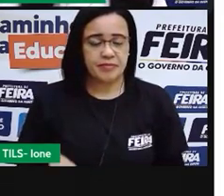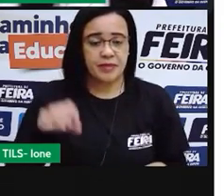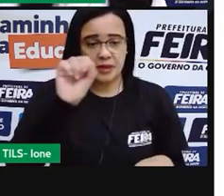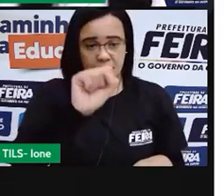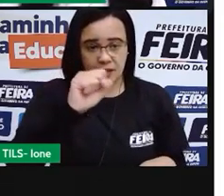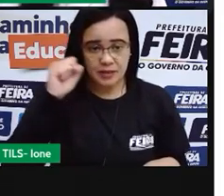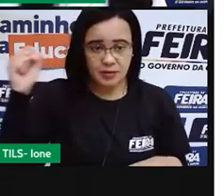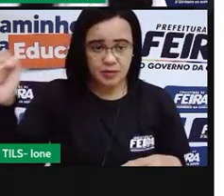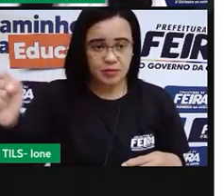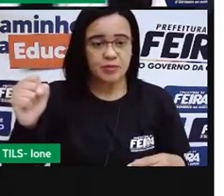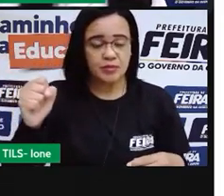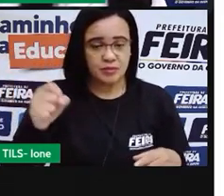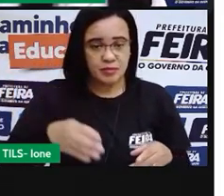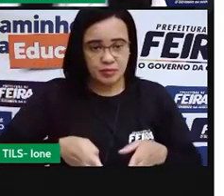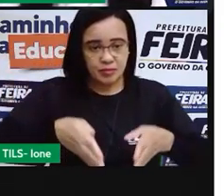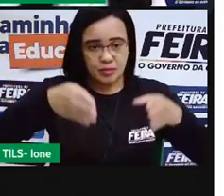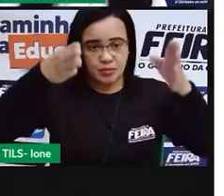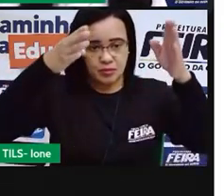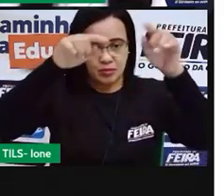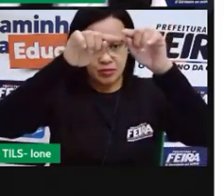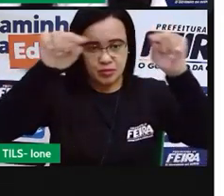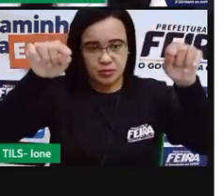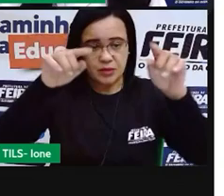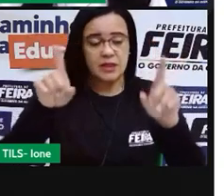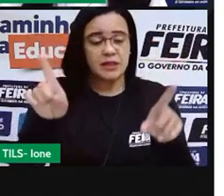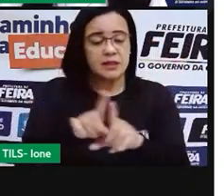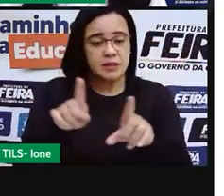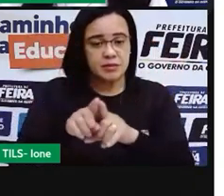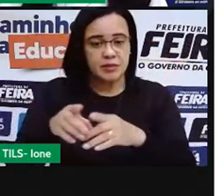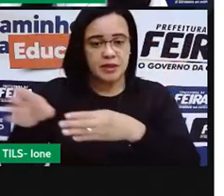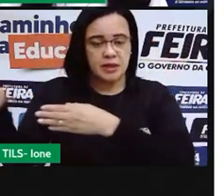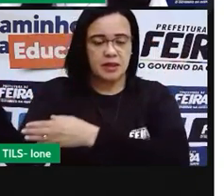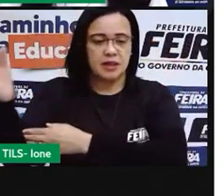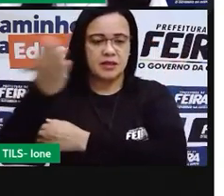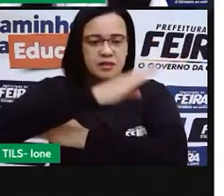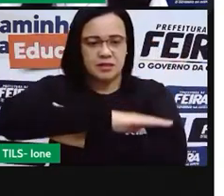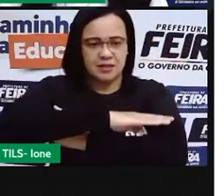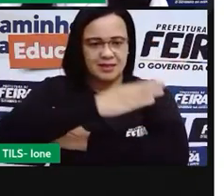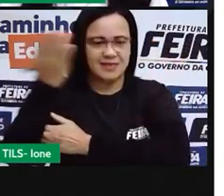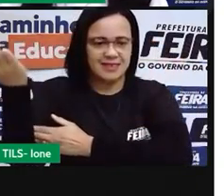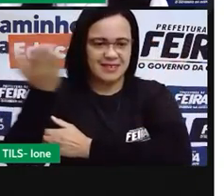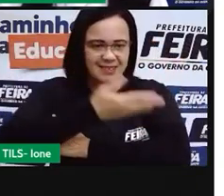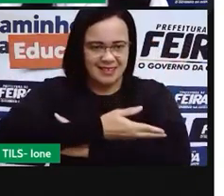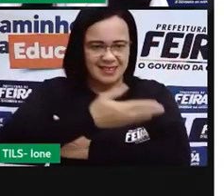um triângulo aqui na fachada da igreja, na parte do telhado.